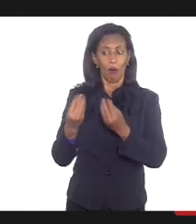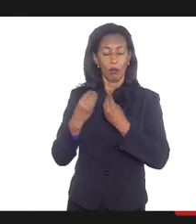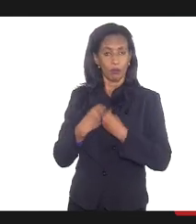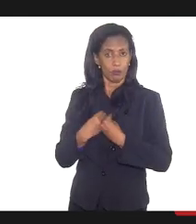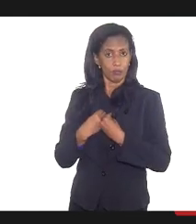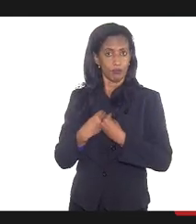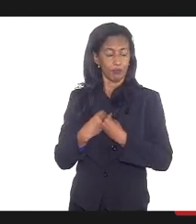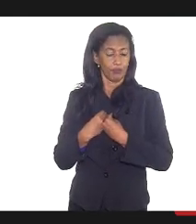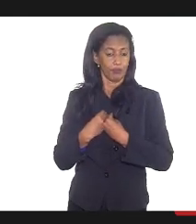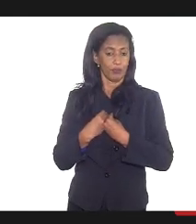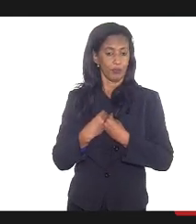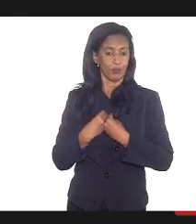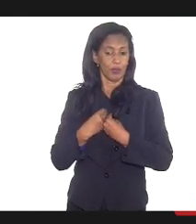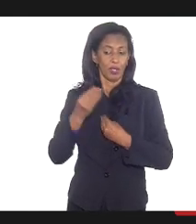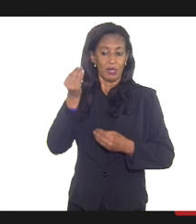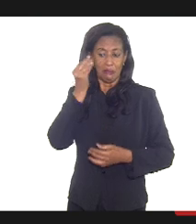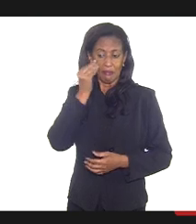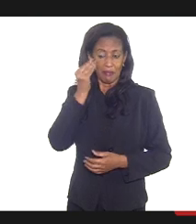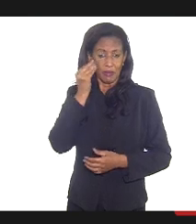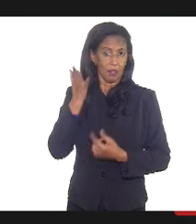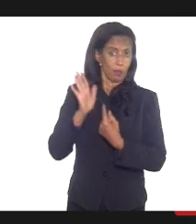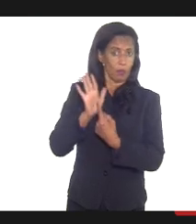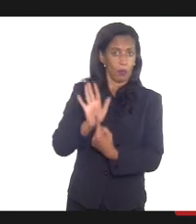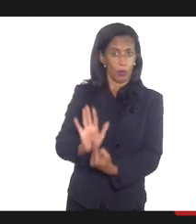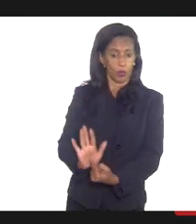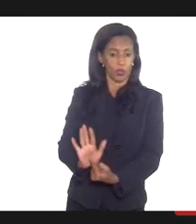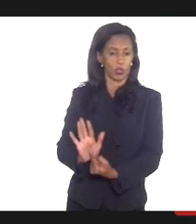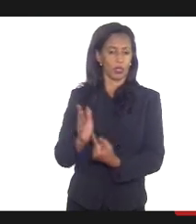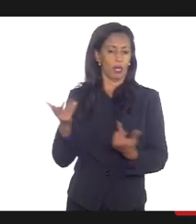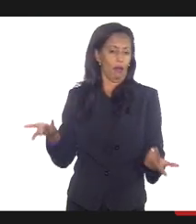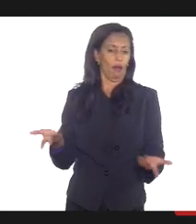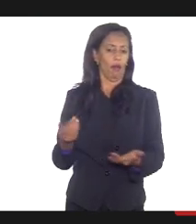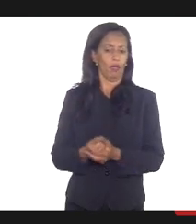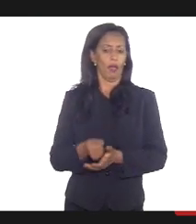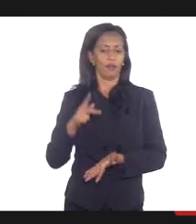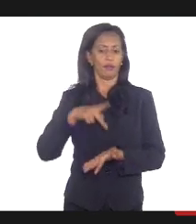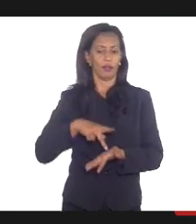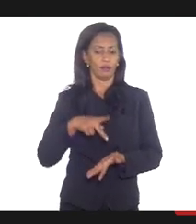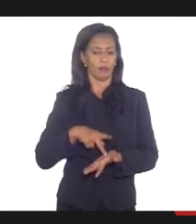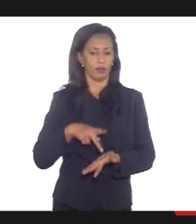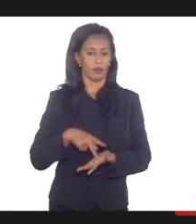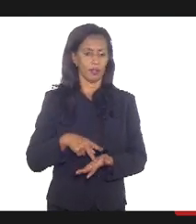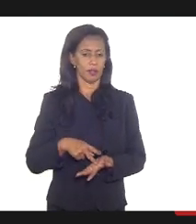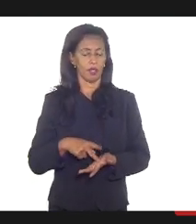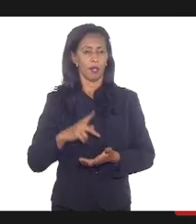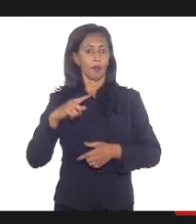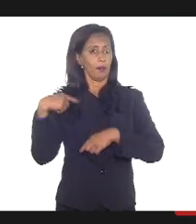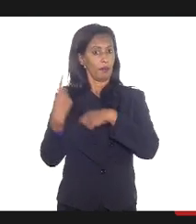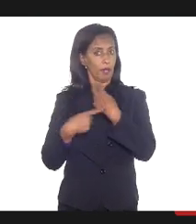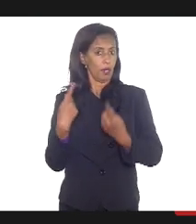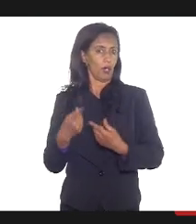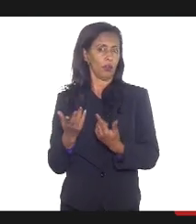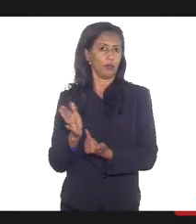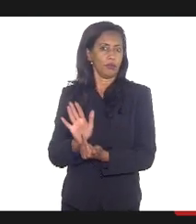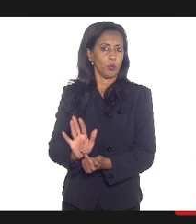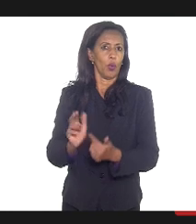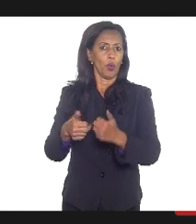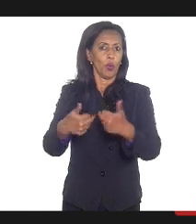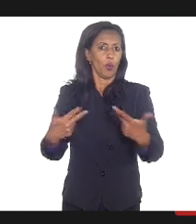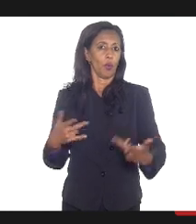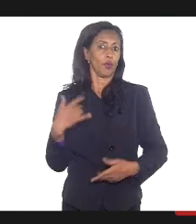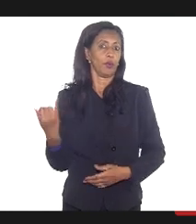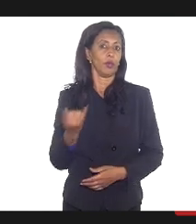condições de tentar mostrar a realidade, mostrar a verdade, para nós trazermos uma coisa